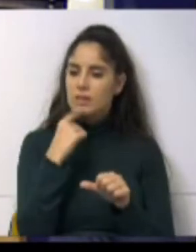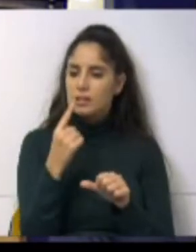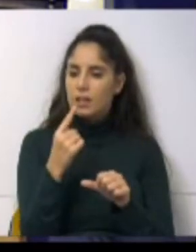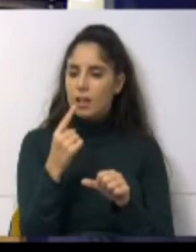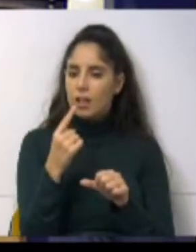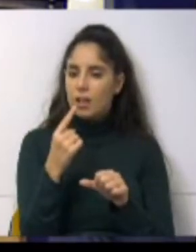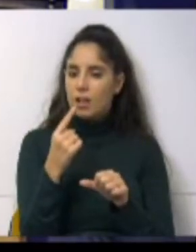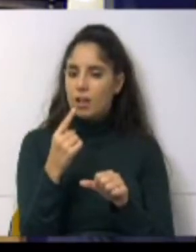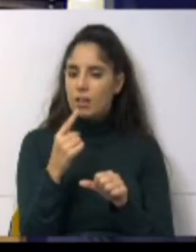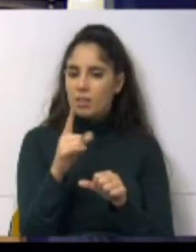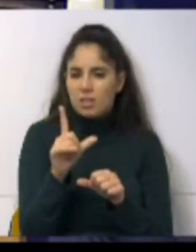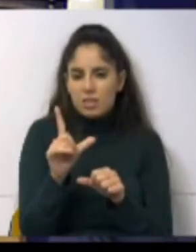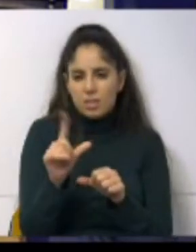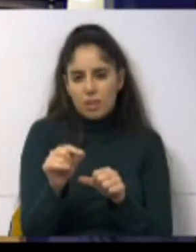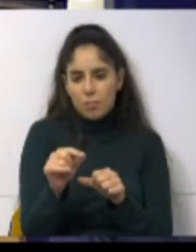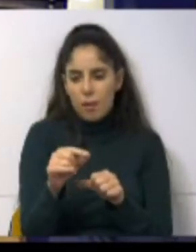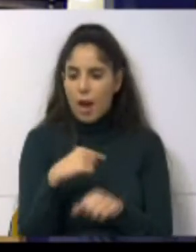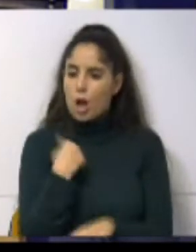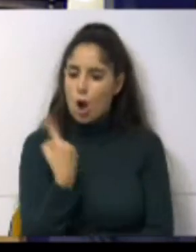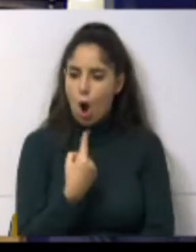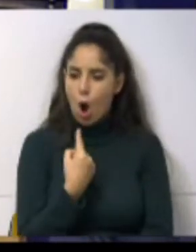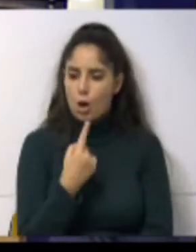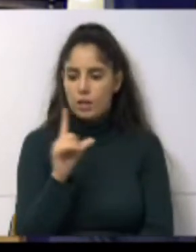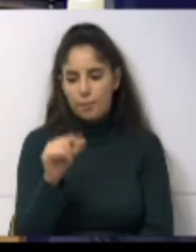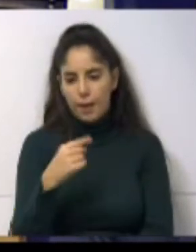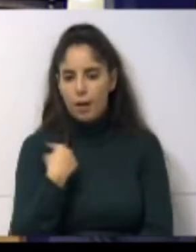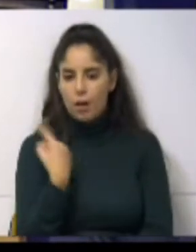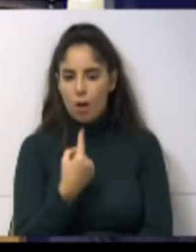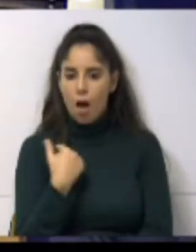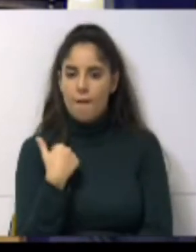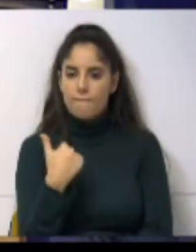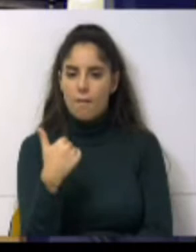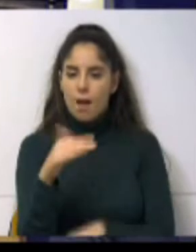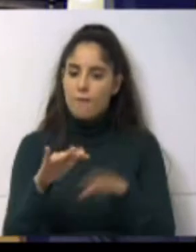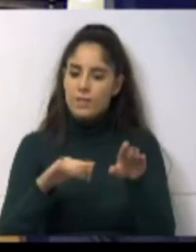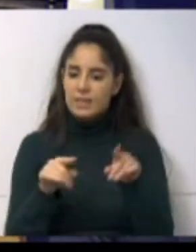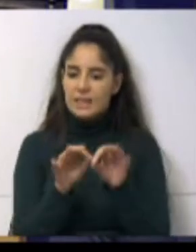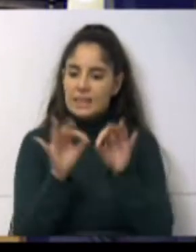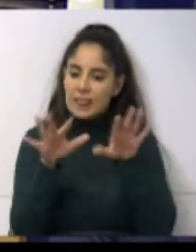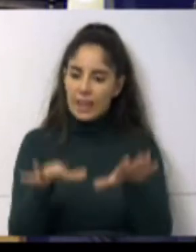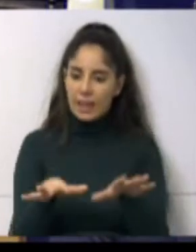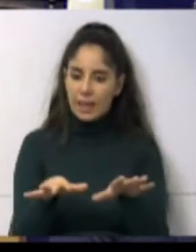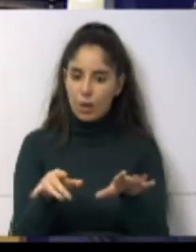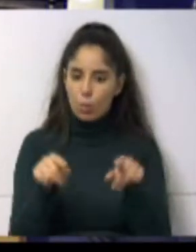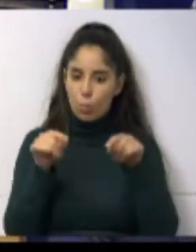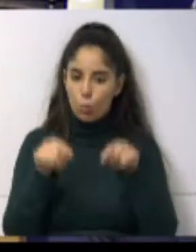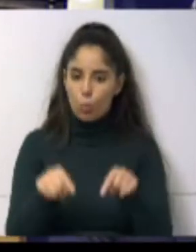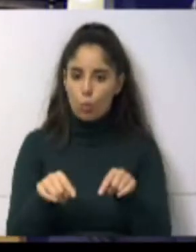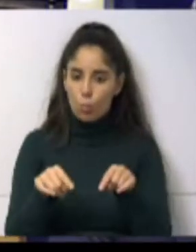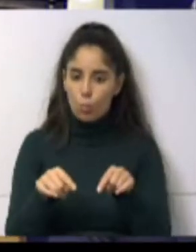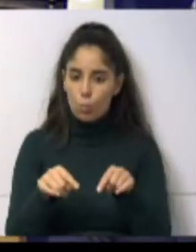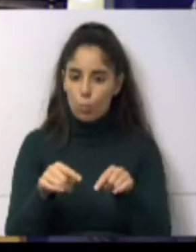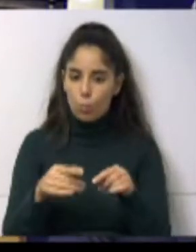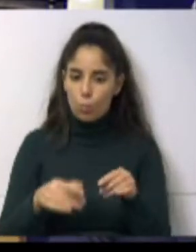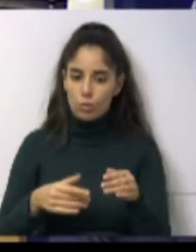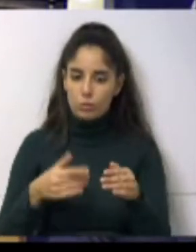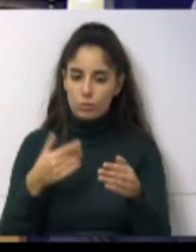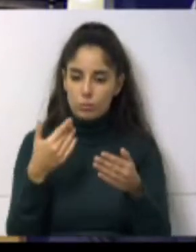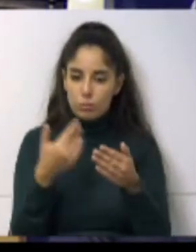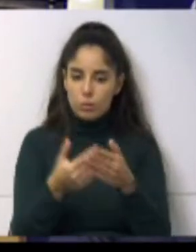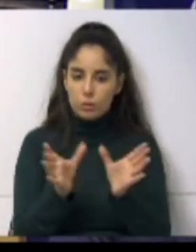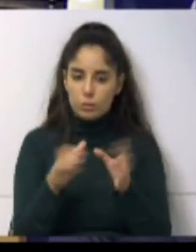o que dizia é também nós vamos implementar essa medida hoje proposta pelo Partido Socialista.